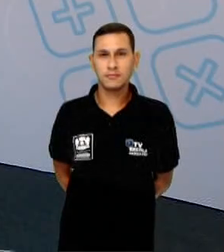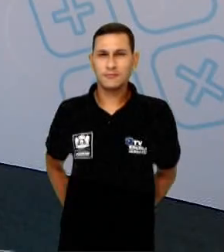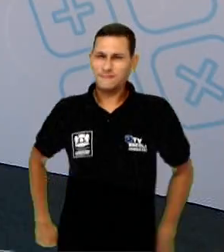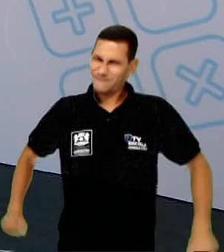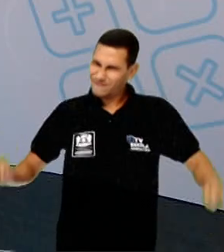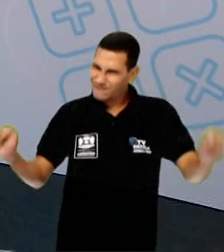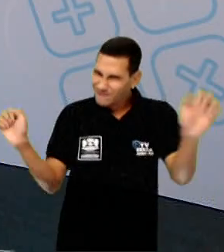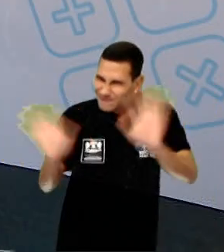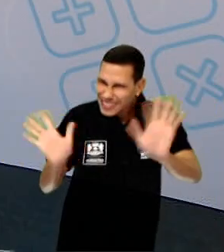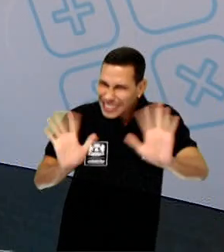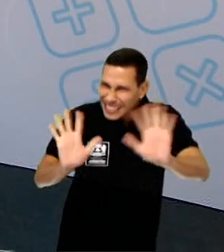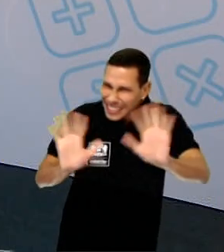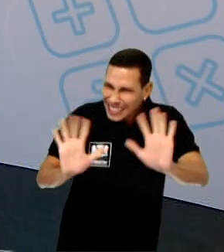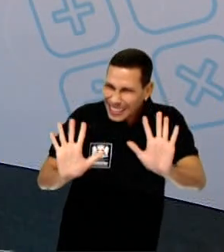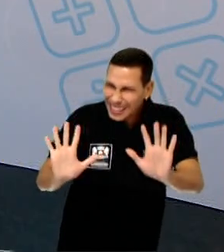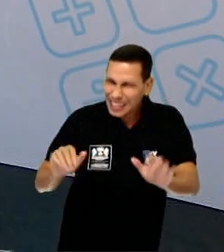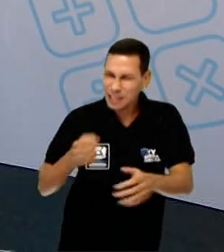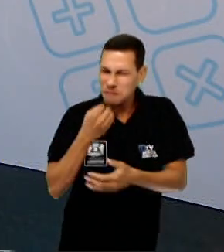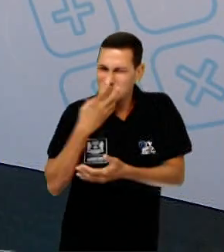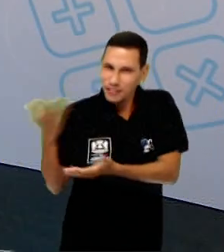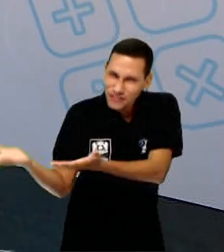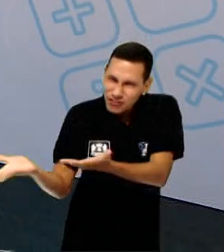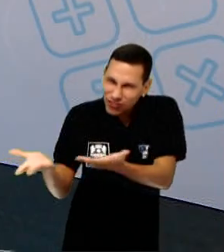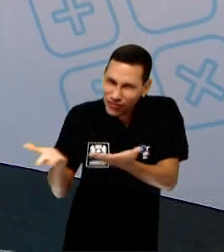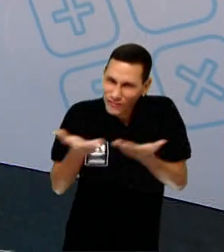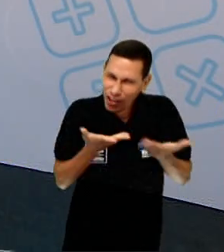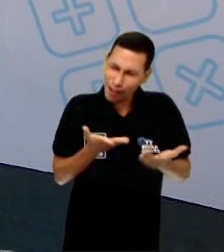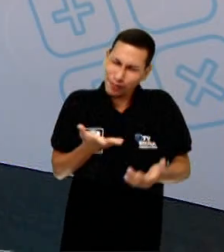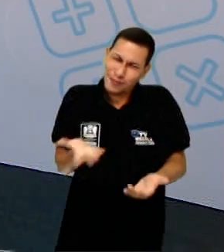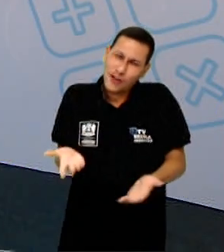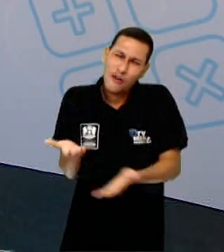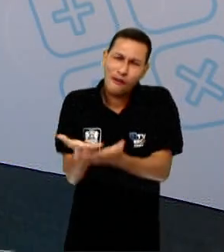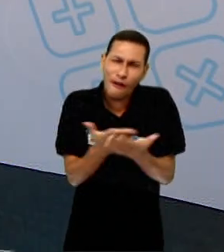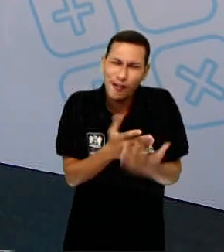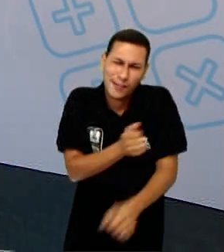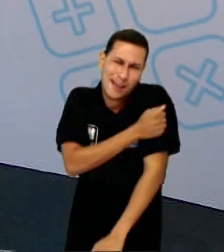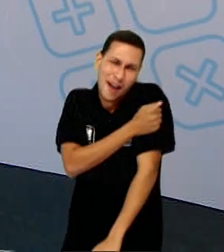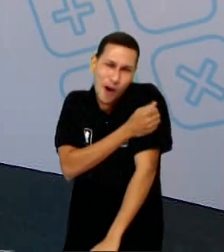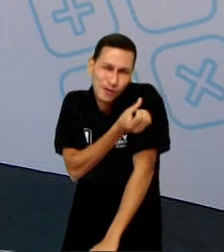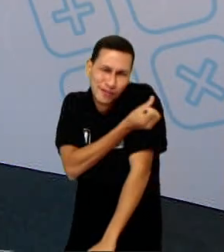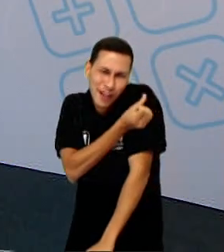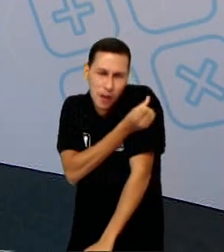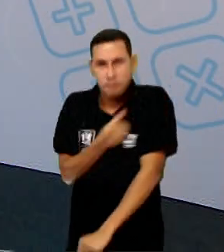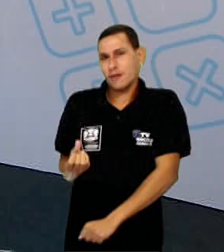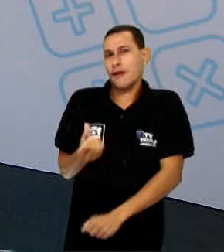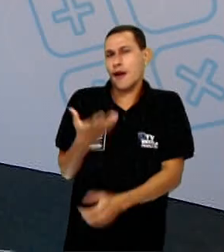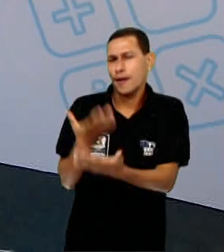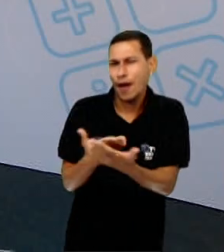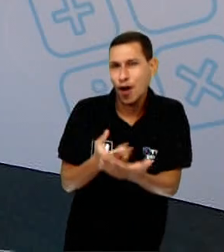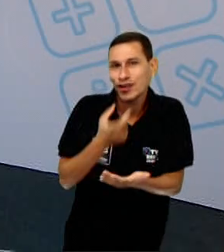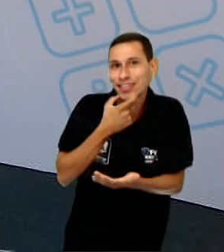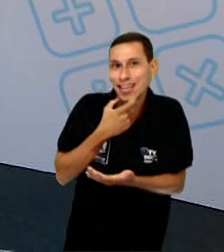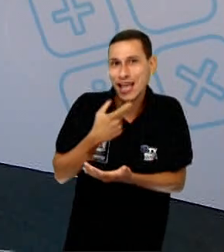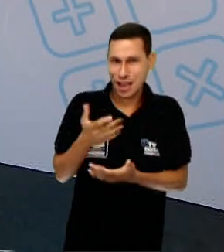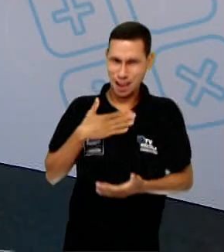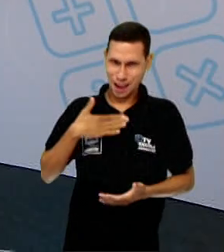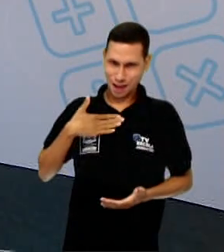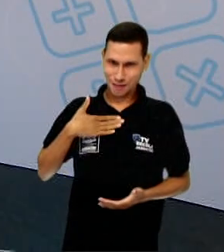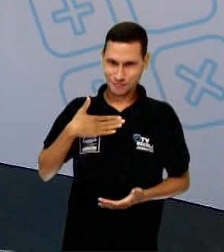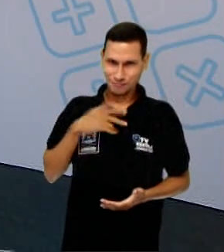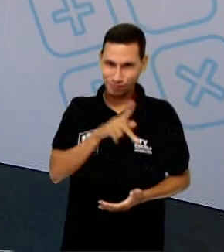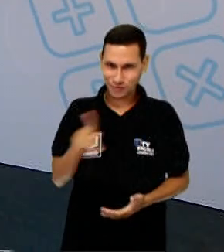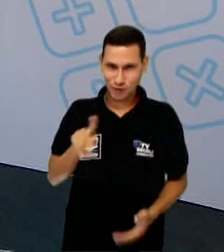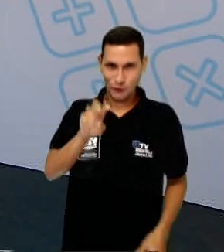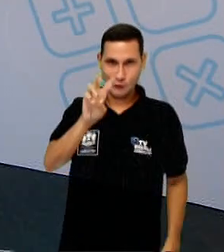oi hello sejam bem-vindos alunos de 6 anos para mais uma aula de inglês comigo tente